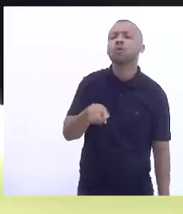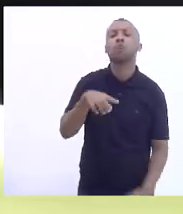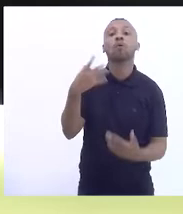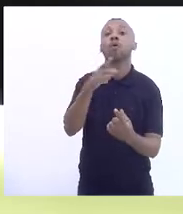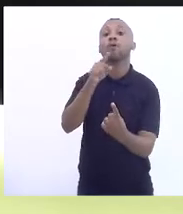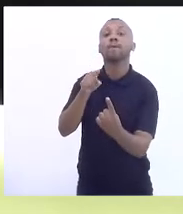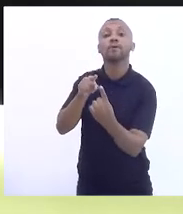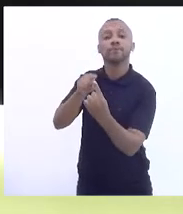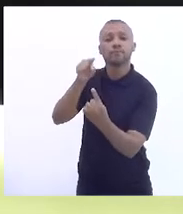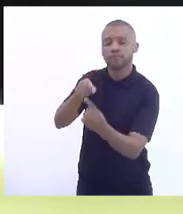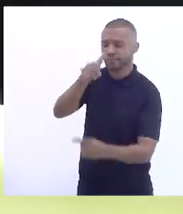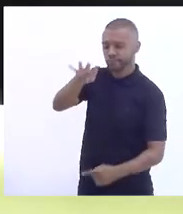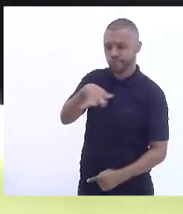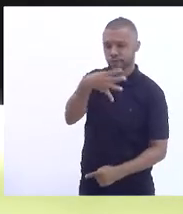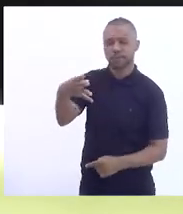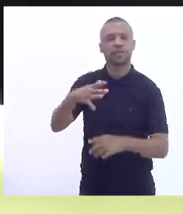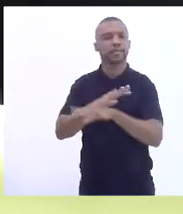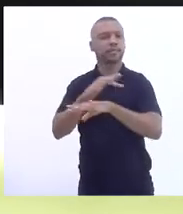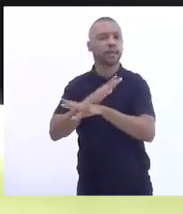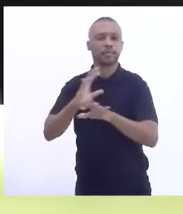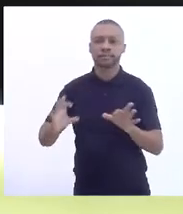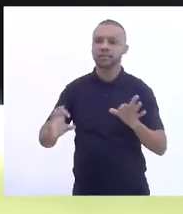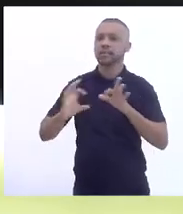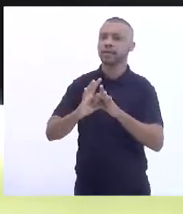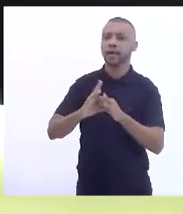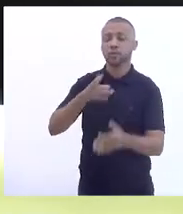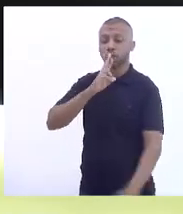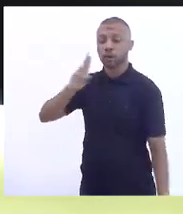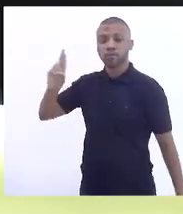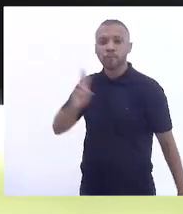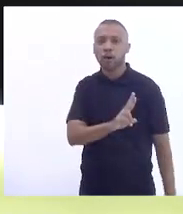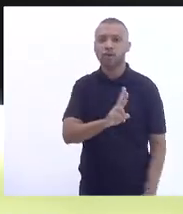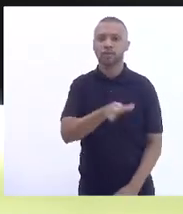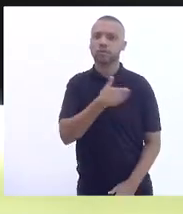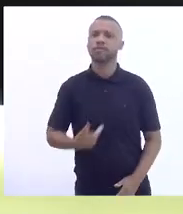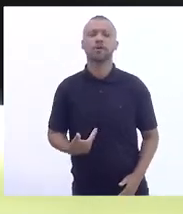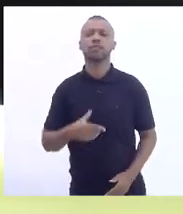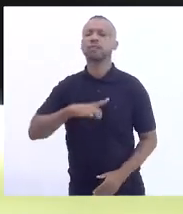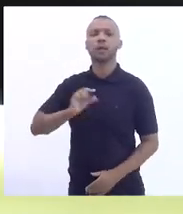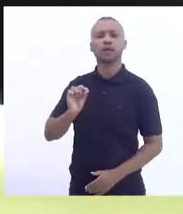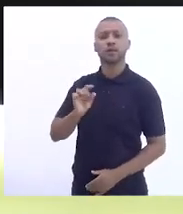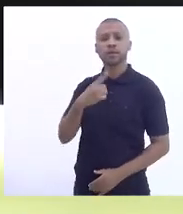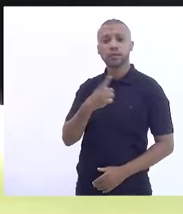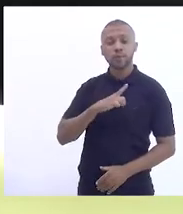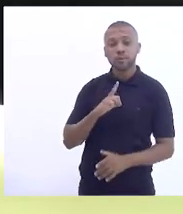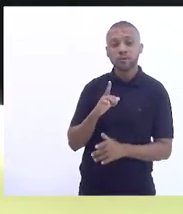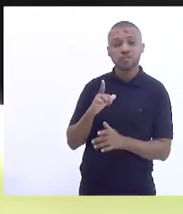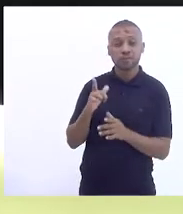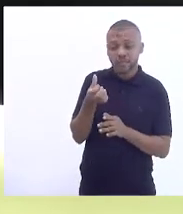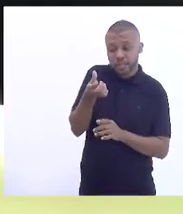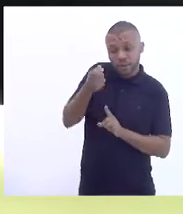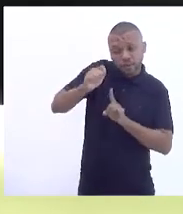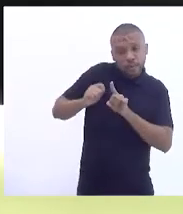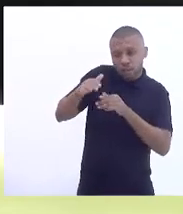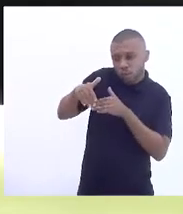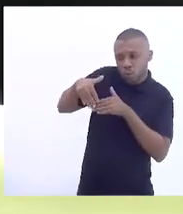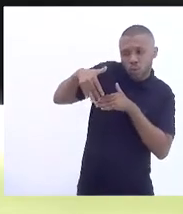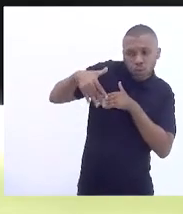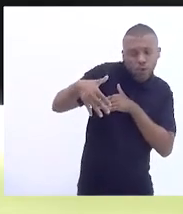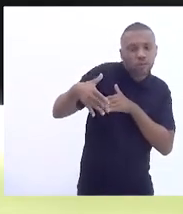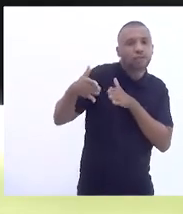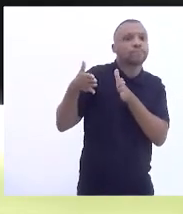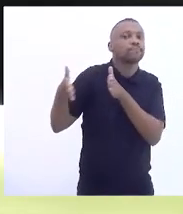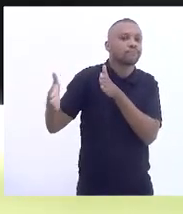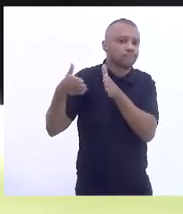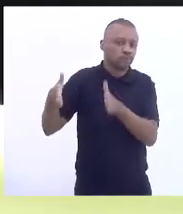plano cidade integrada Qual é a resposta que o governo tem já que nós só temos praticamente 6 meses da